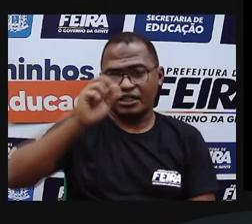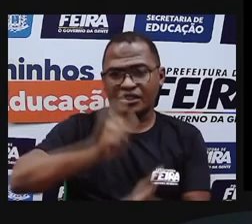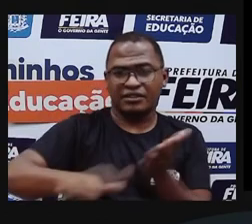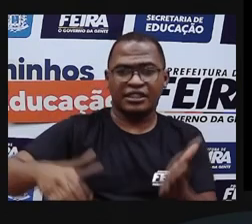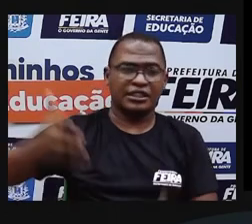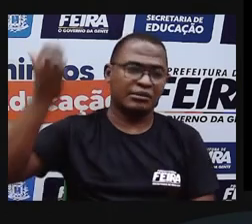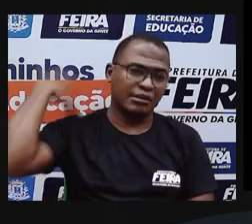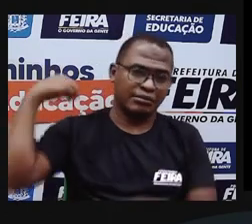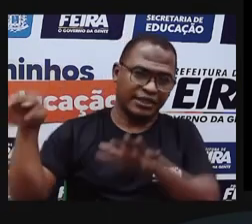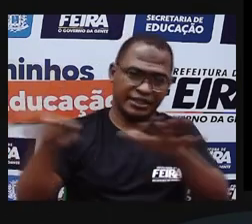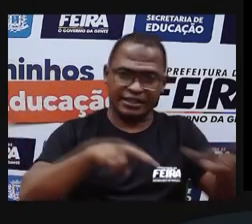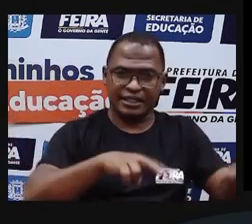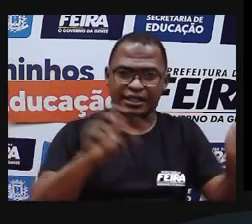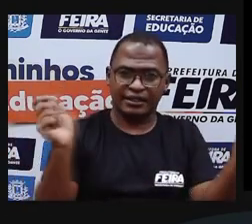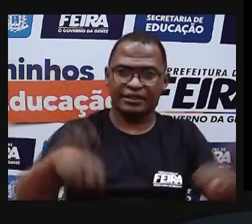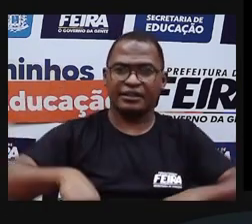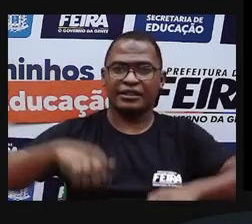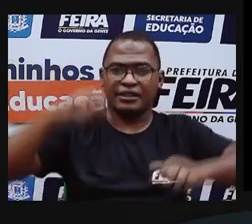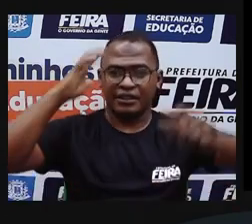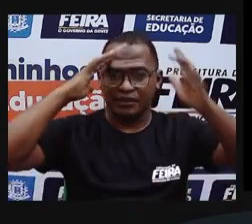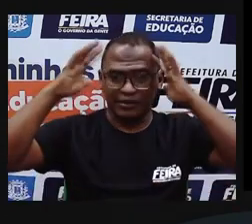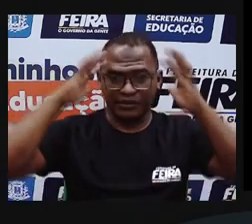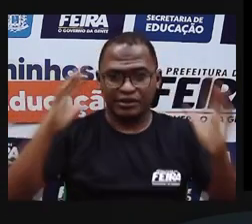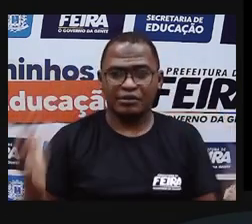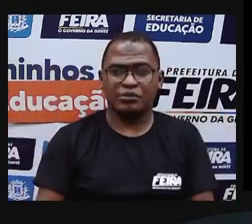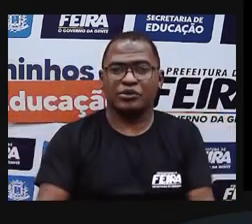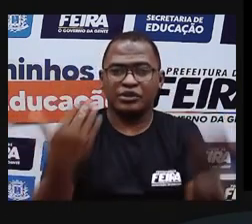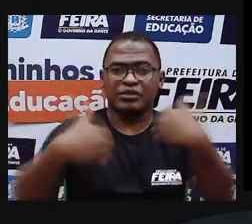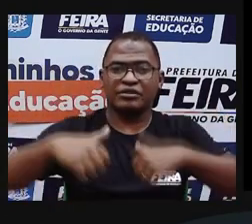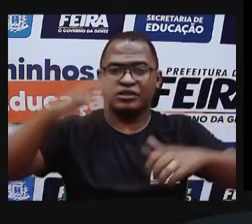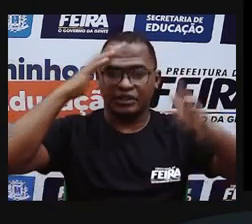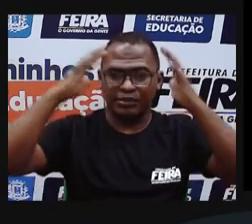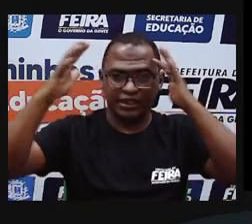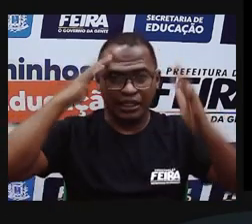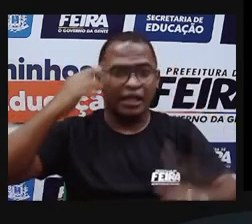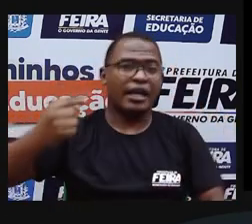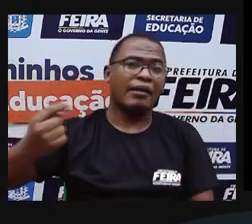de onde vocês vieram, para onde vocês querem ir, quem são vocês hoje,